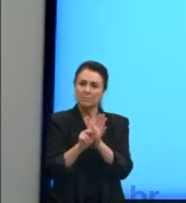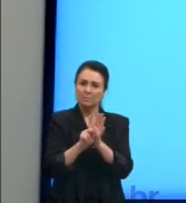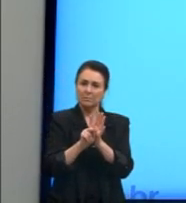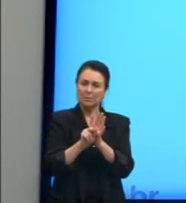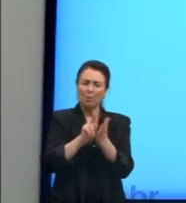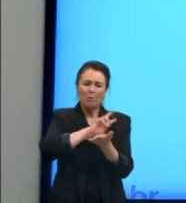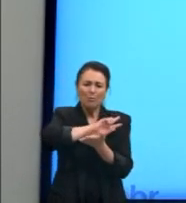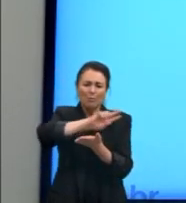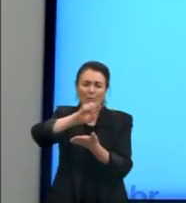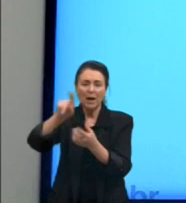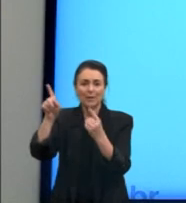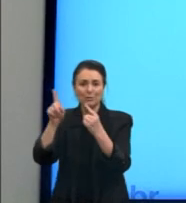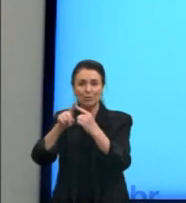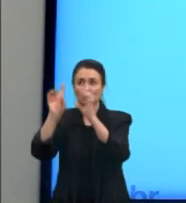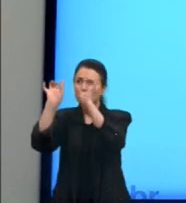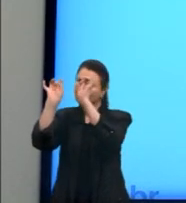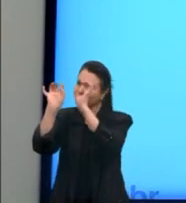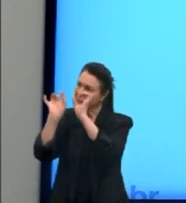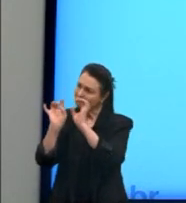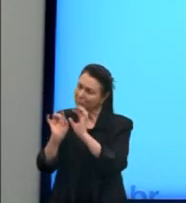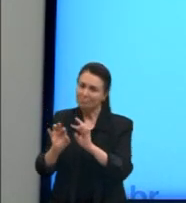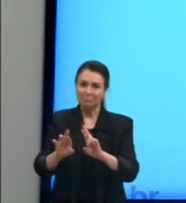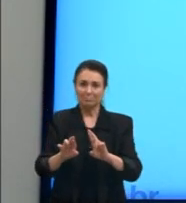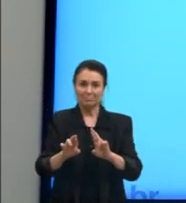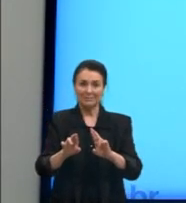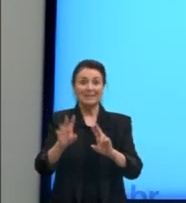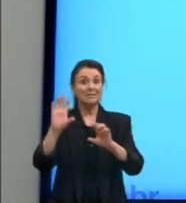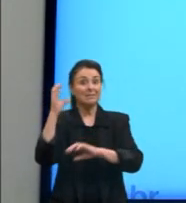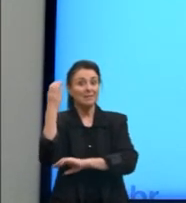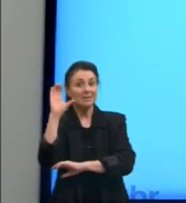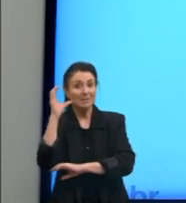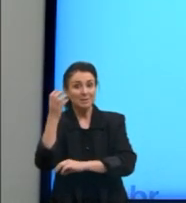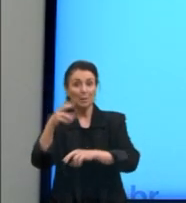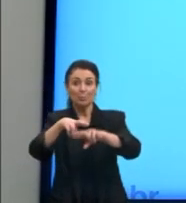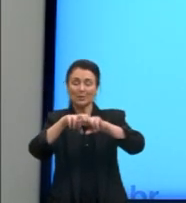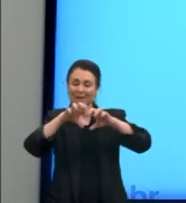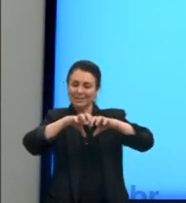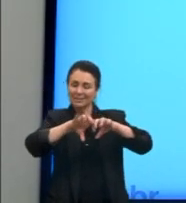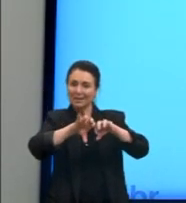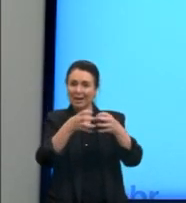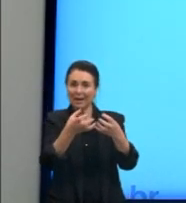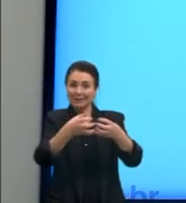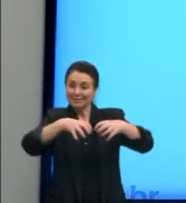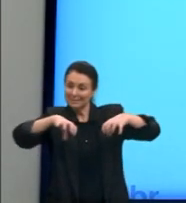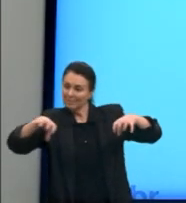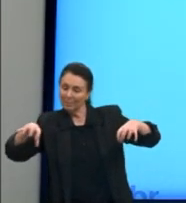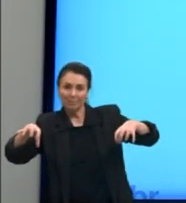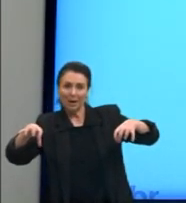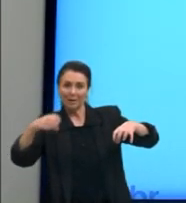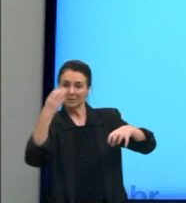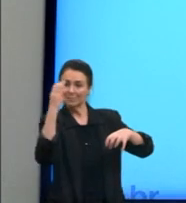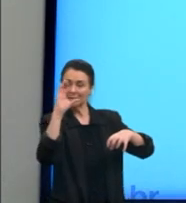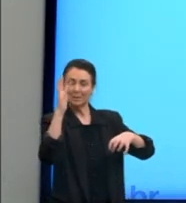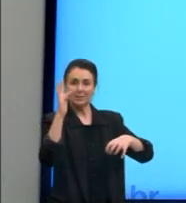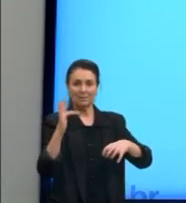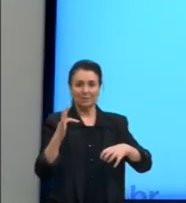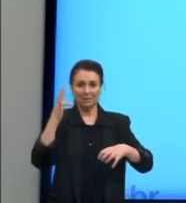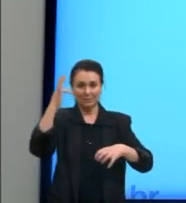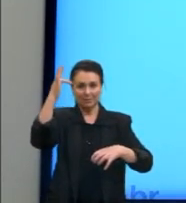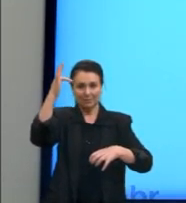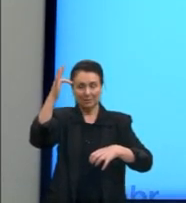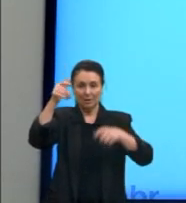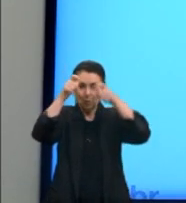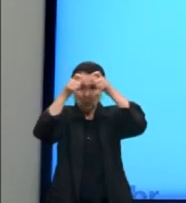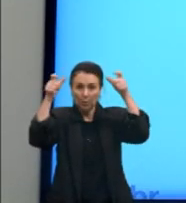especializações e que a ciência se se separa da da filosofia e o conhecimento filosófico